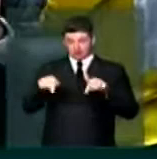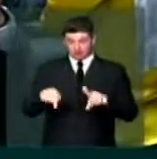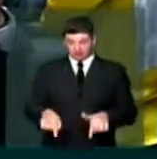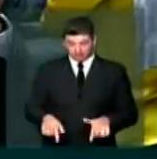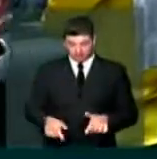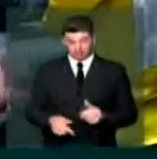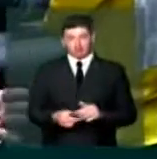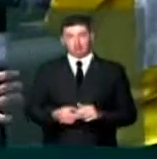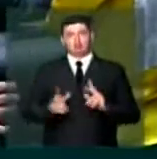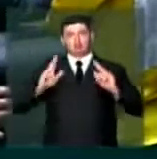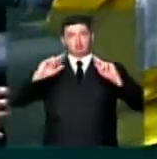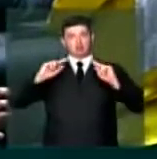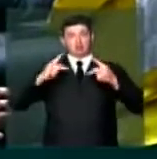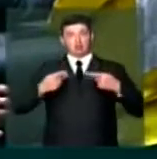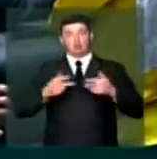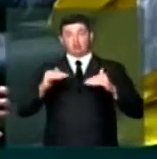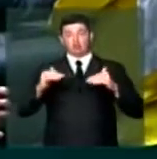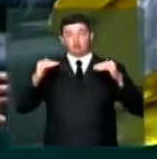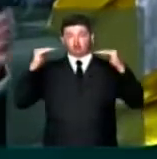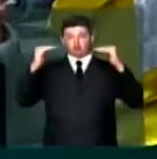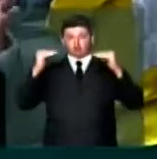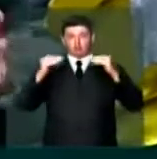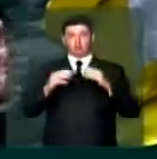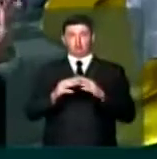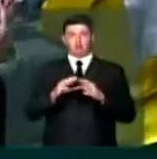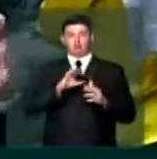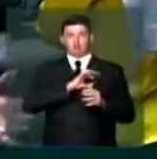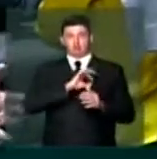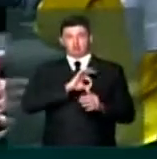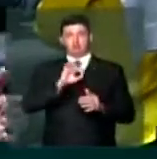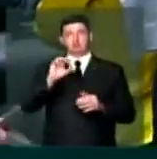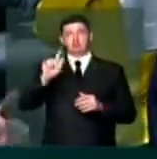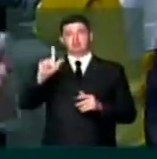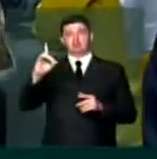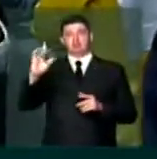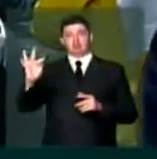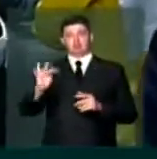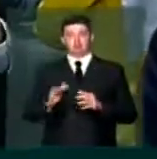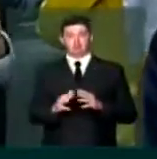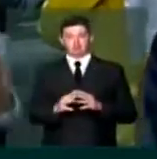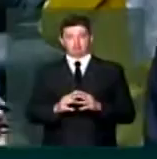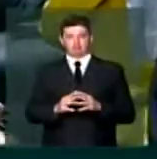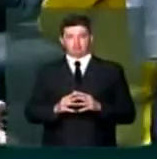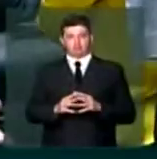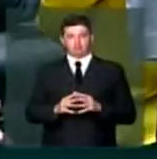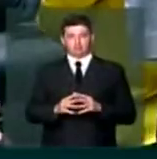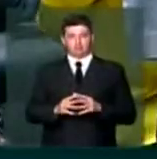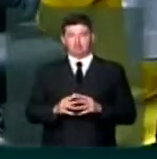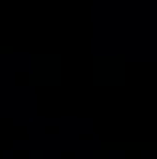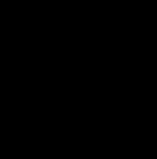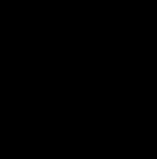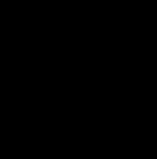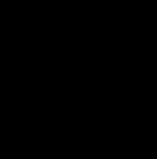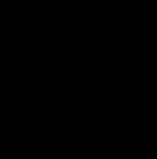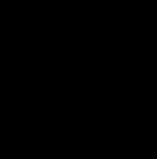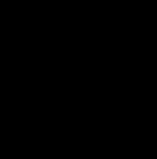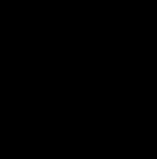casa, reconhecendo o nível superior dos policiais do GDF. Eles já foram comunicados disso.